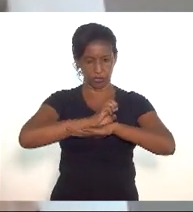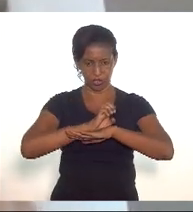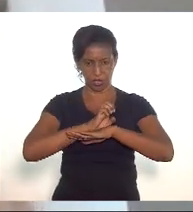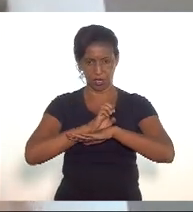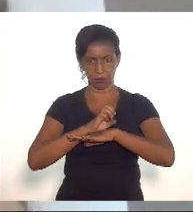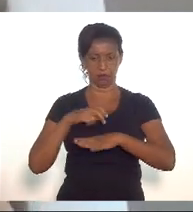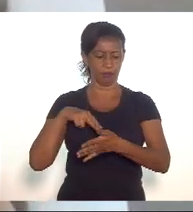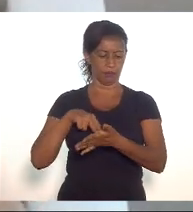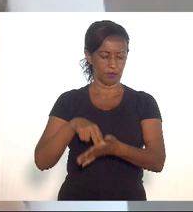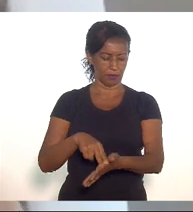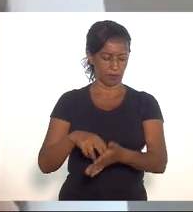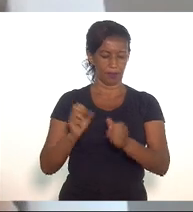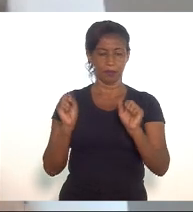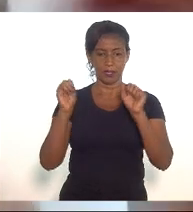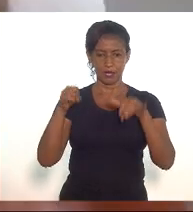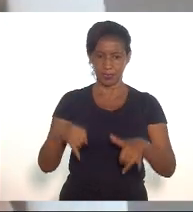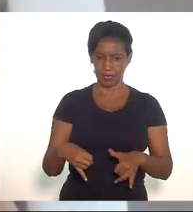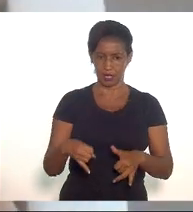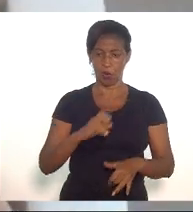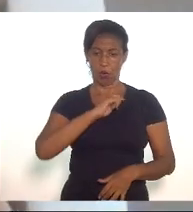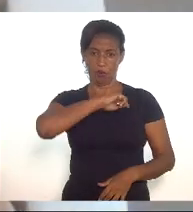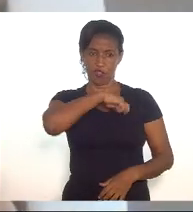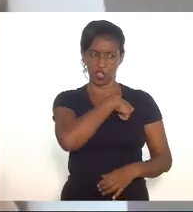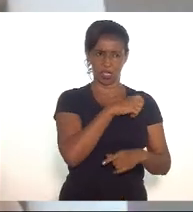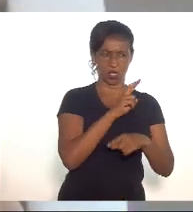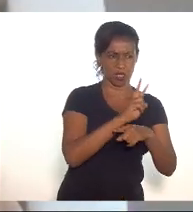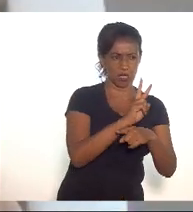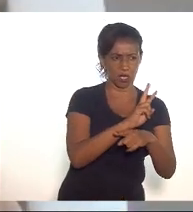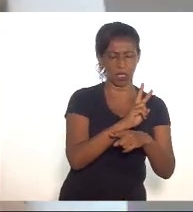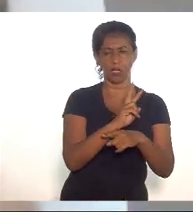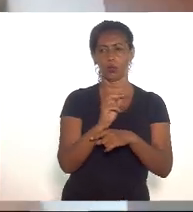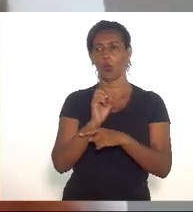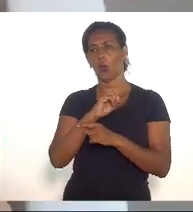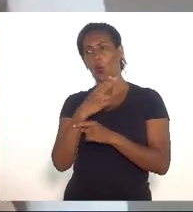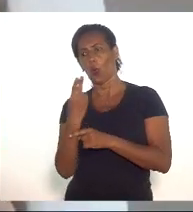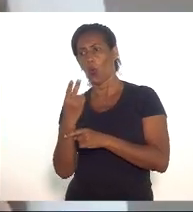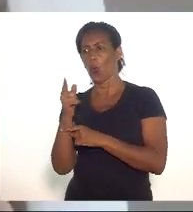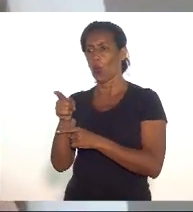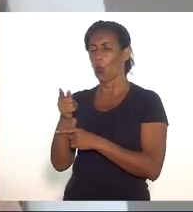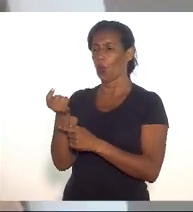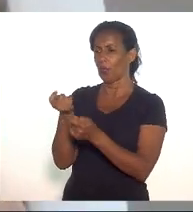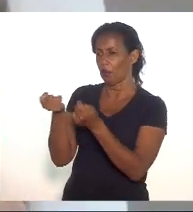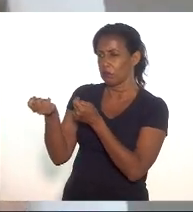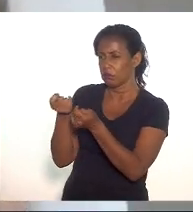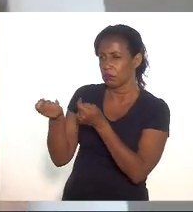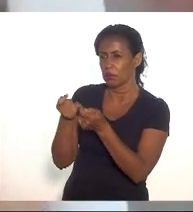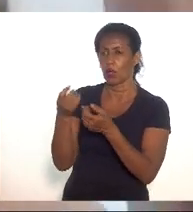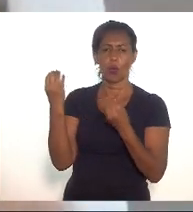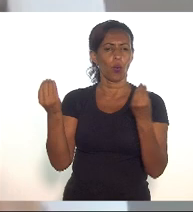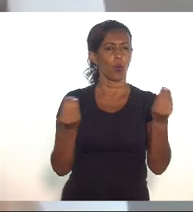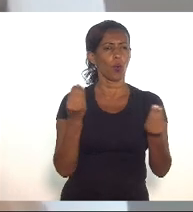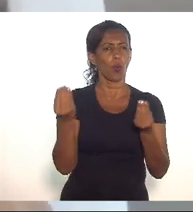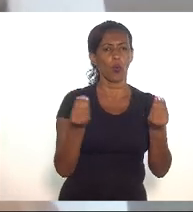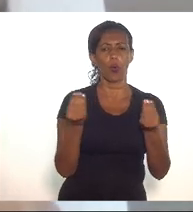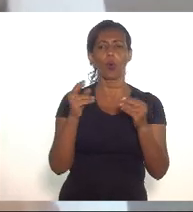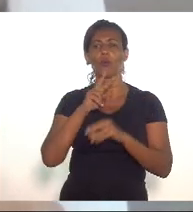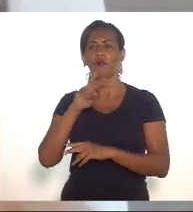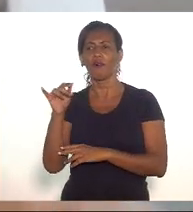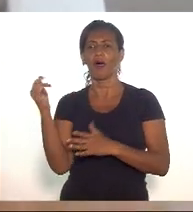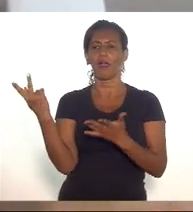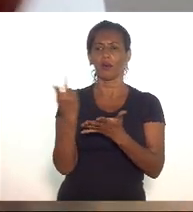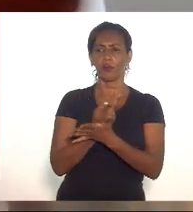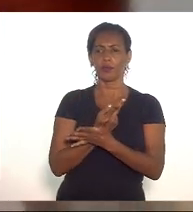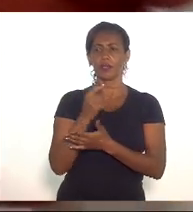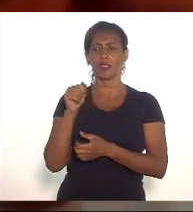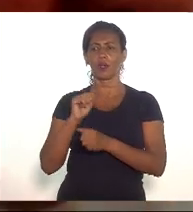sim. Ou ele está fiscalizando, ou ele está complementando, ou ele está regulando, como deve ser e como está acontecendo